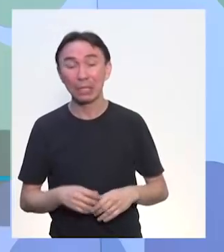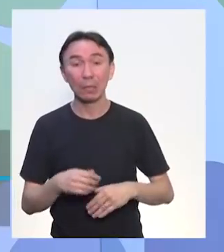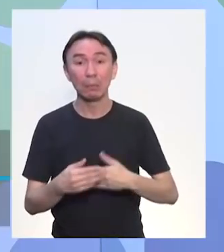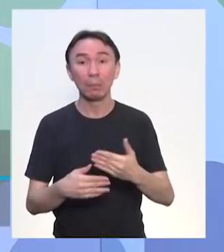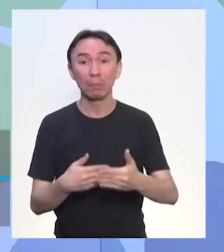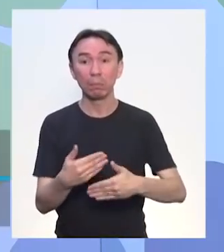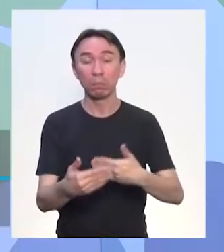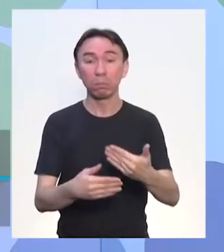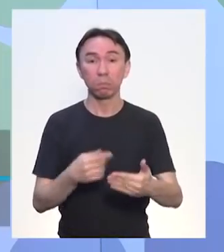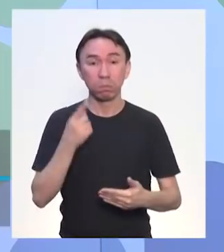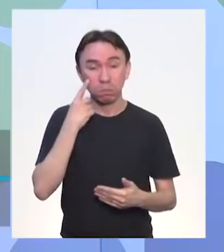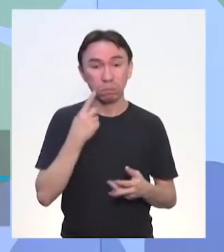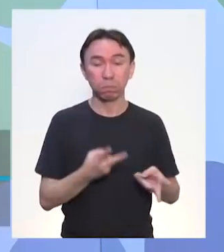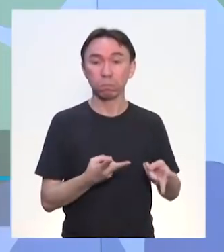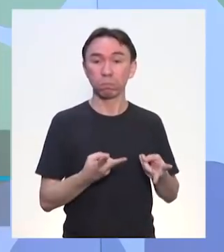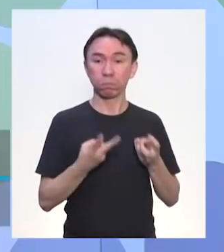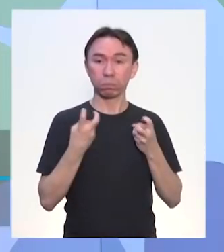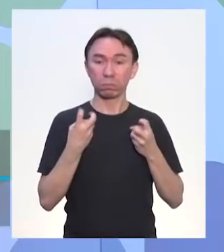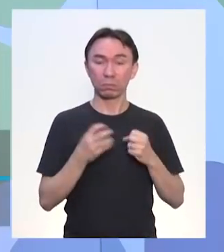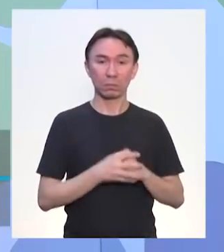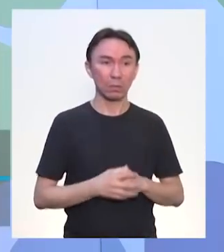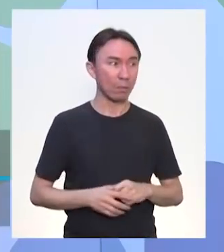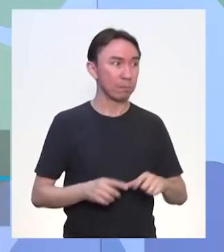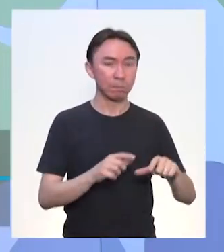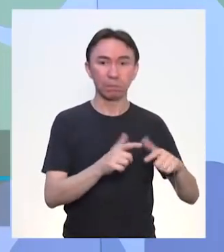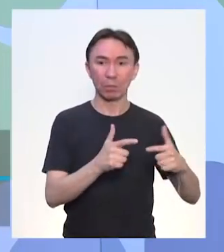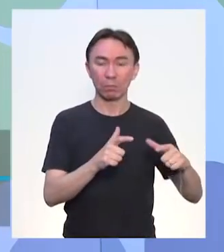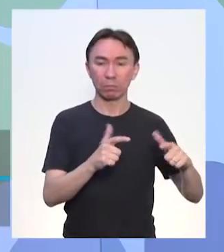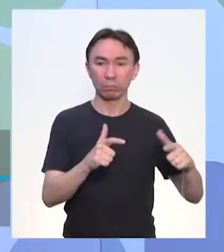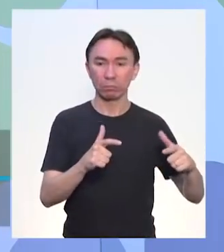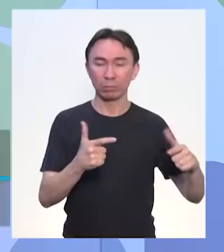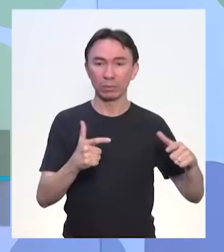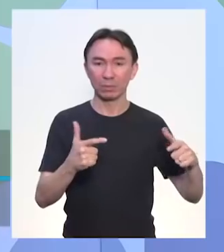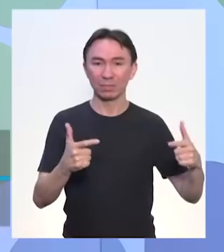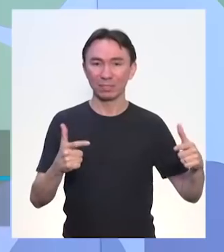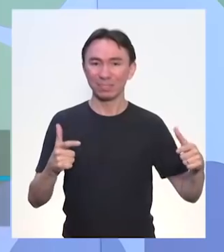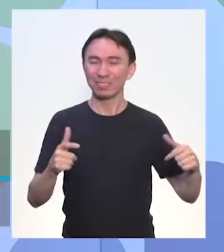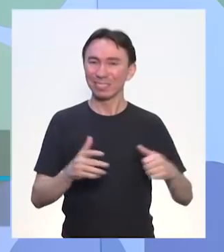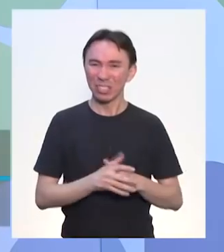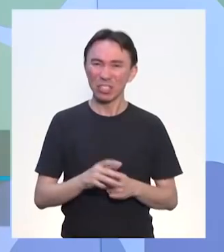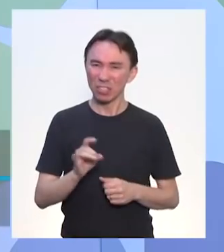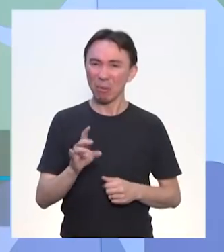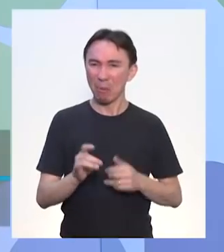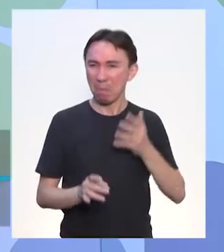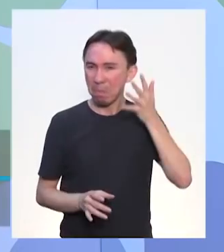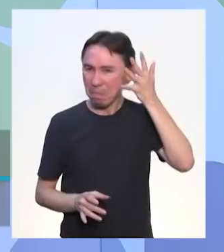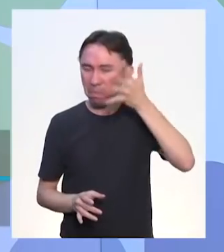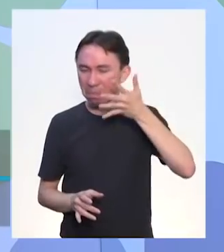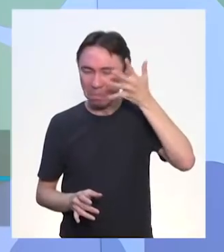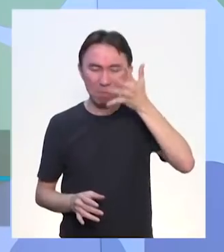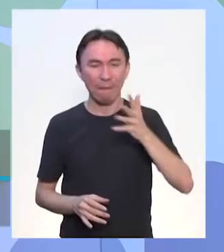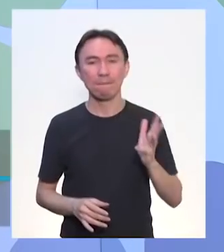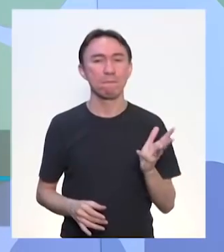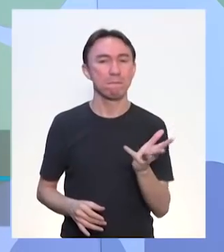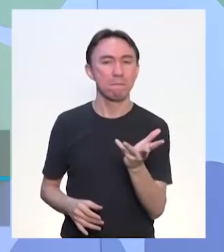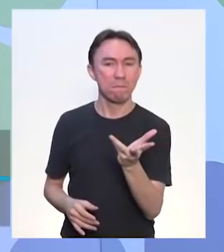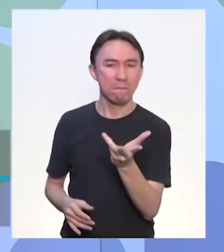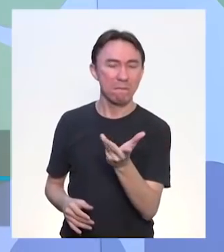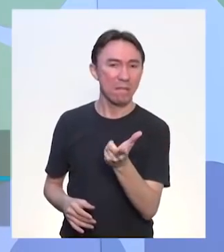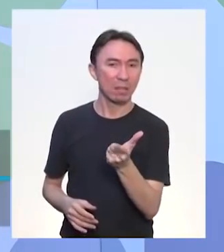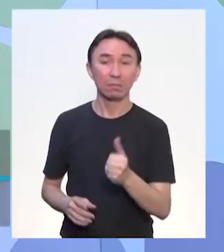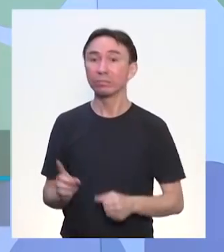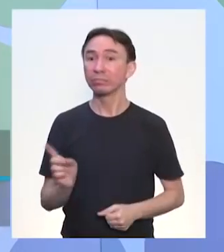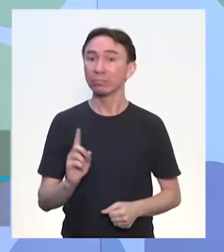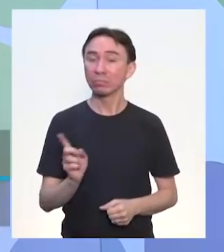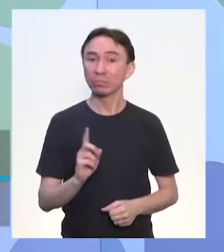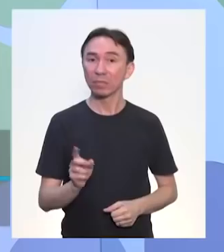quando a gente vai perceber, isso já tomou uma proporção tão grande que já não é ali no discurso, no convencimento, que você destrói essa questão. Então,